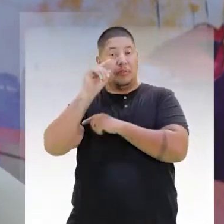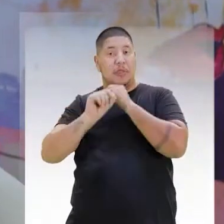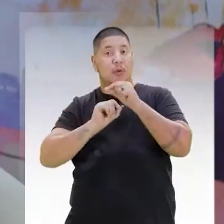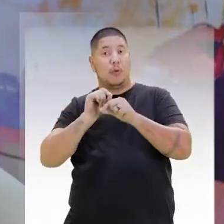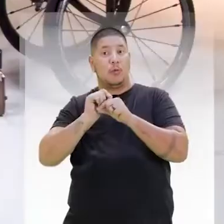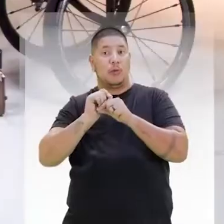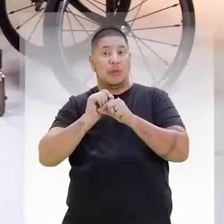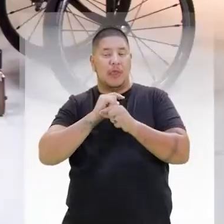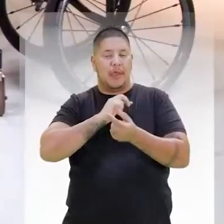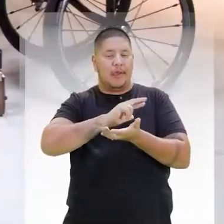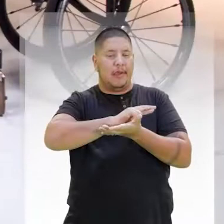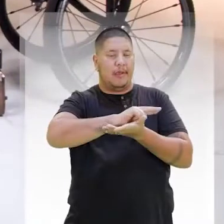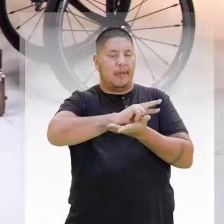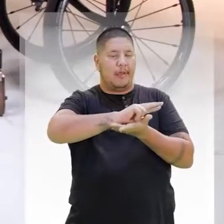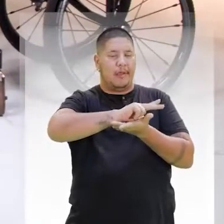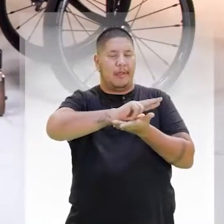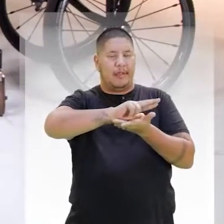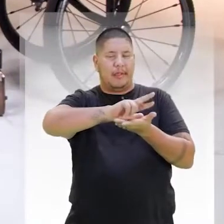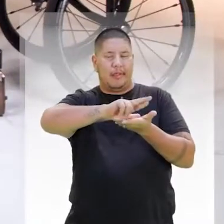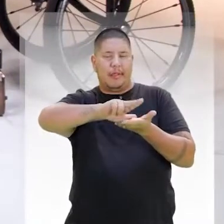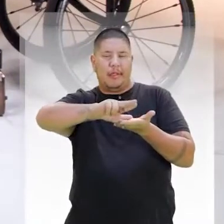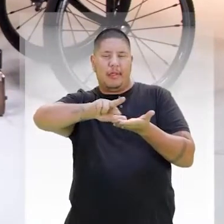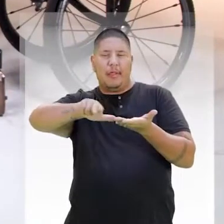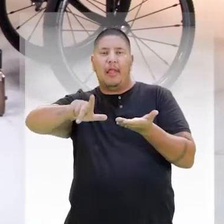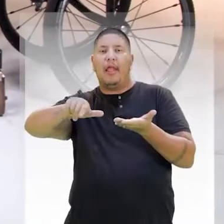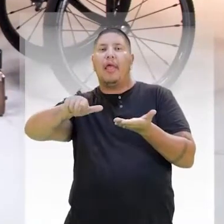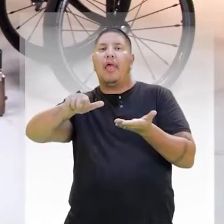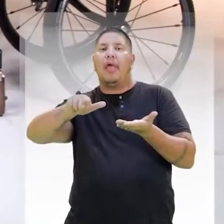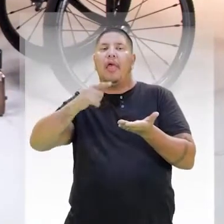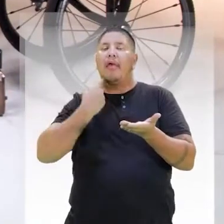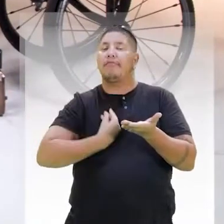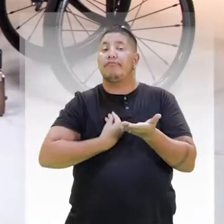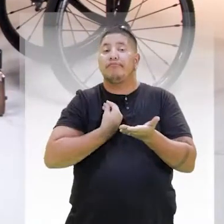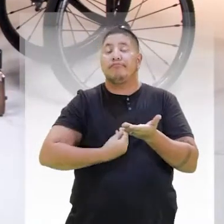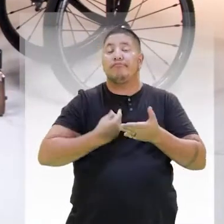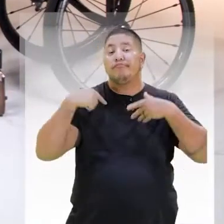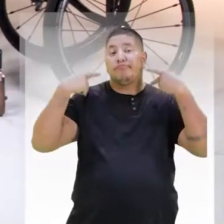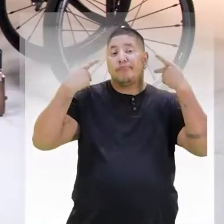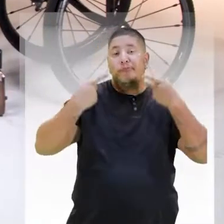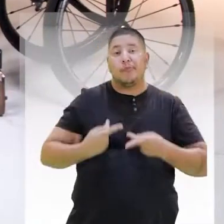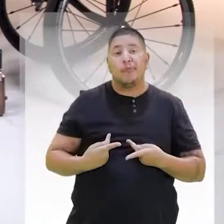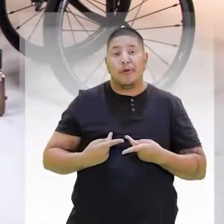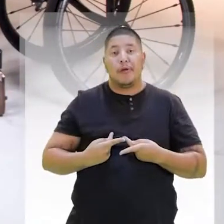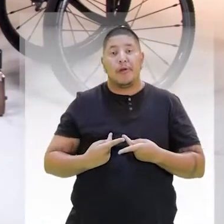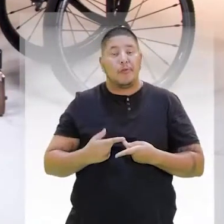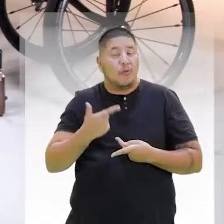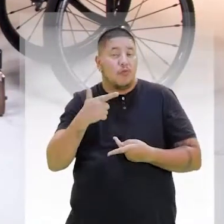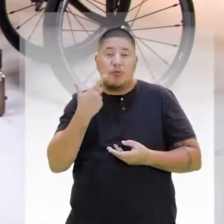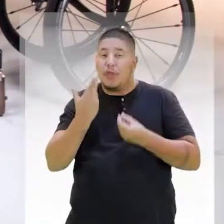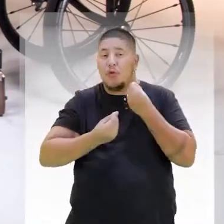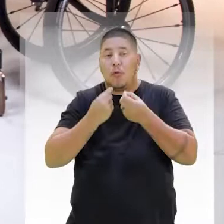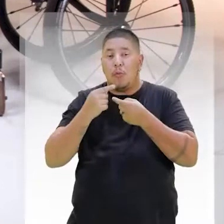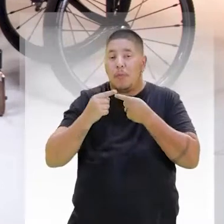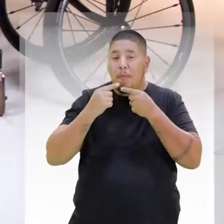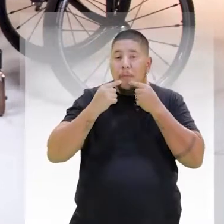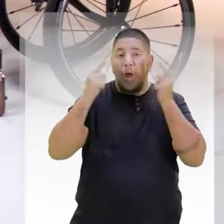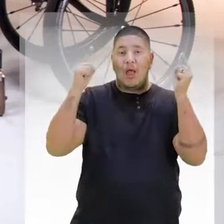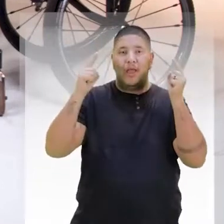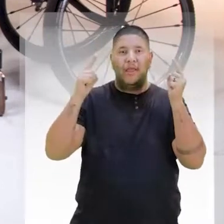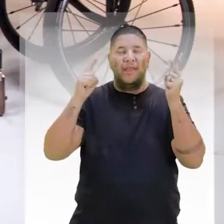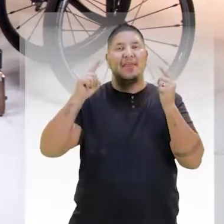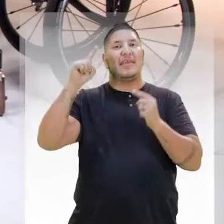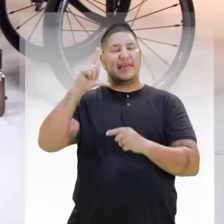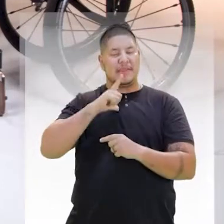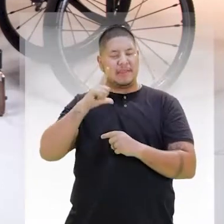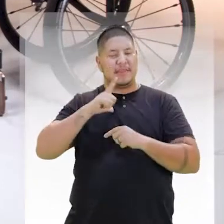a diversidade é um fator humano, né, incontestável, e que ter